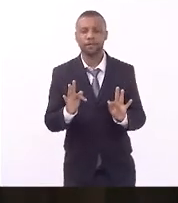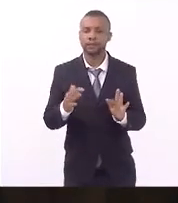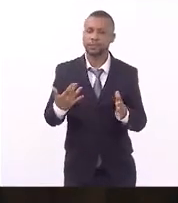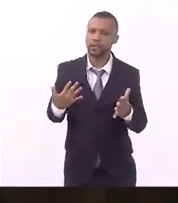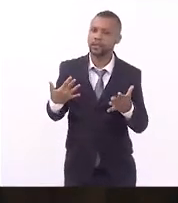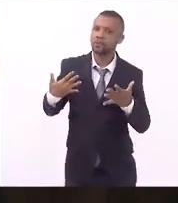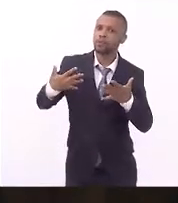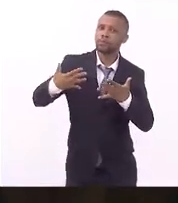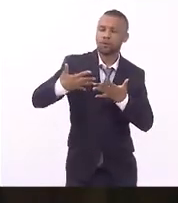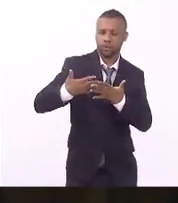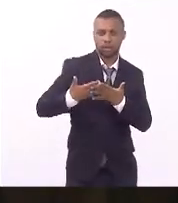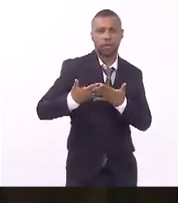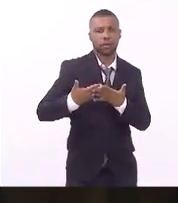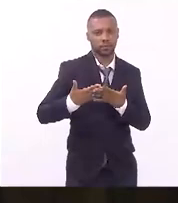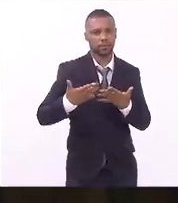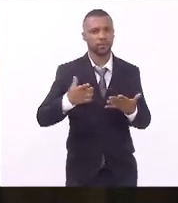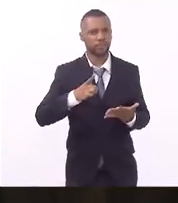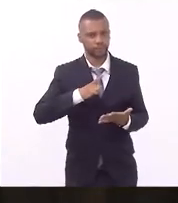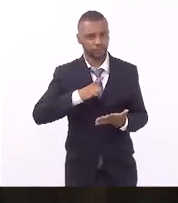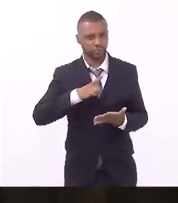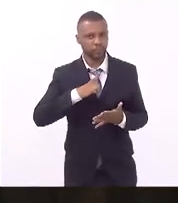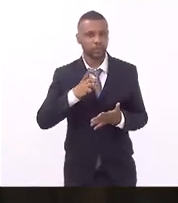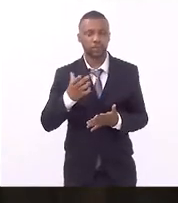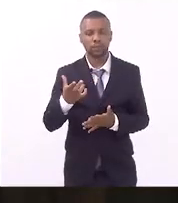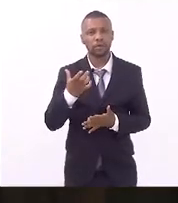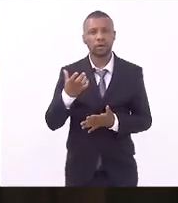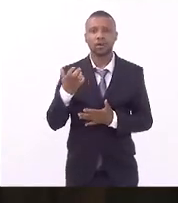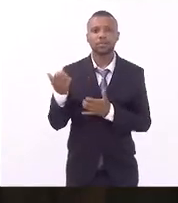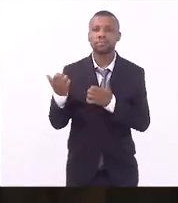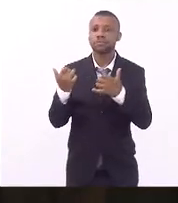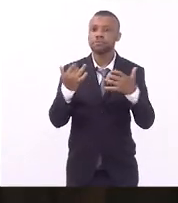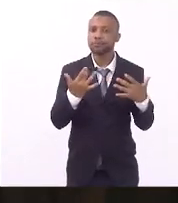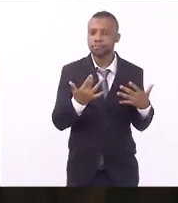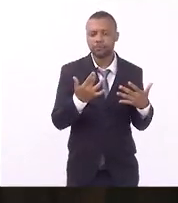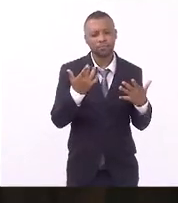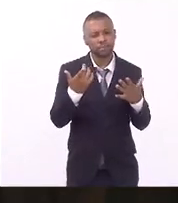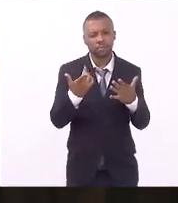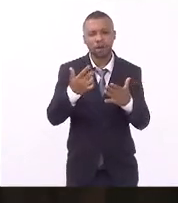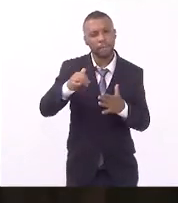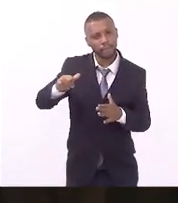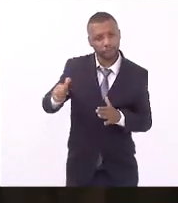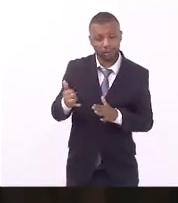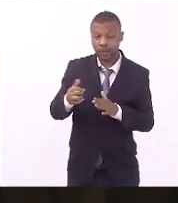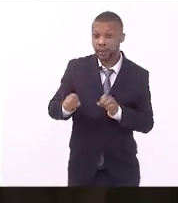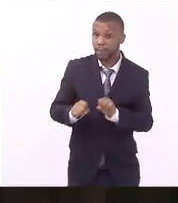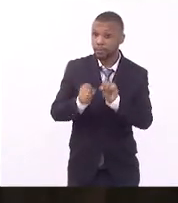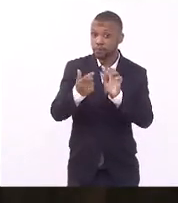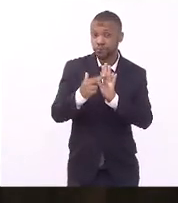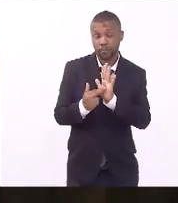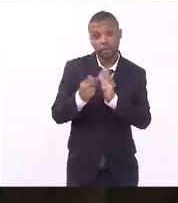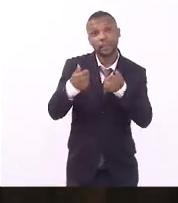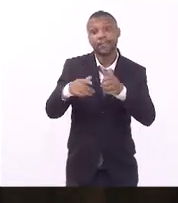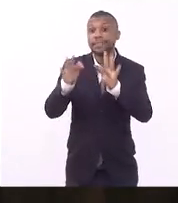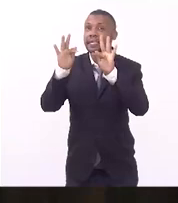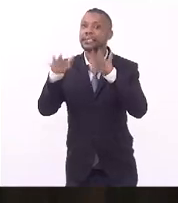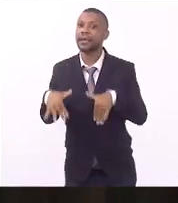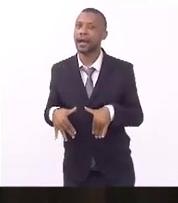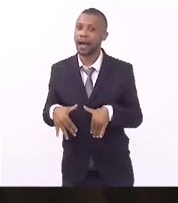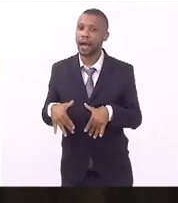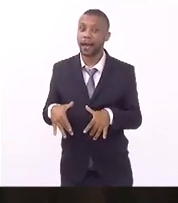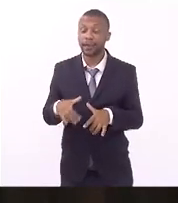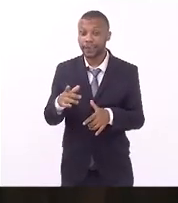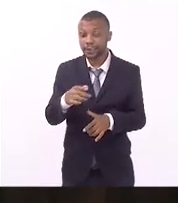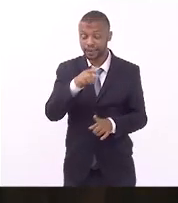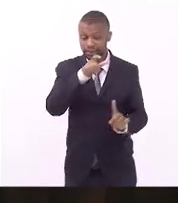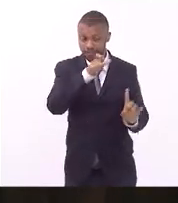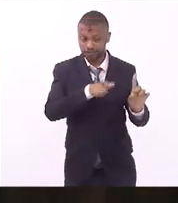jornada. Eu quero dizer aqui, quebrando um pouquinho o protocolo, porque eu já tinha que encerrar, que o